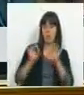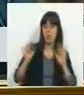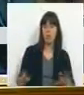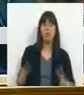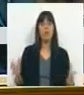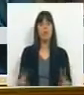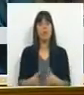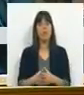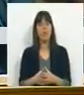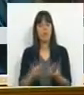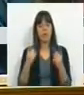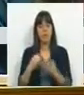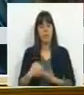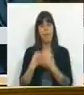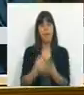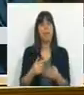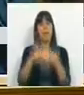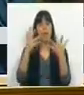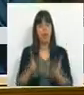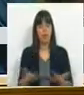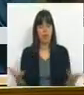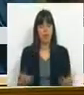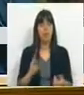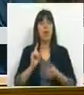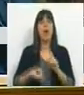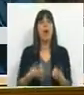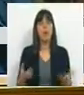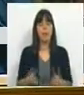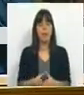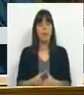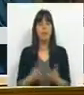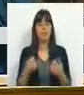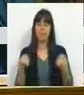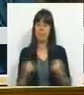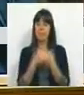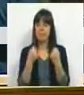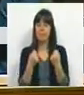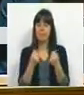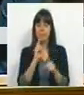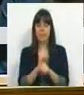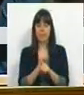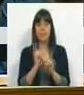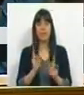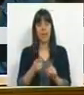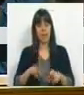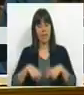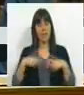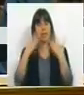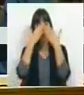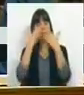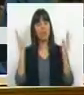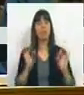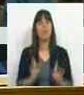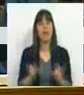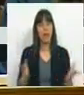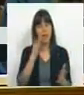comuns e de apoio ao orçamento e aquelas que divergem dele. É esta a riqueza da